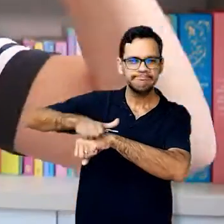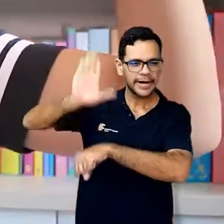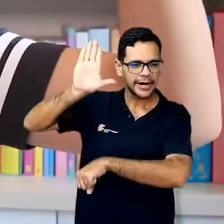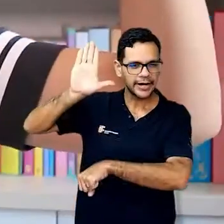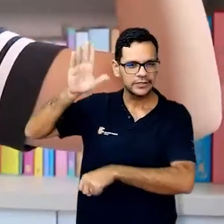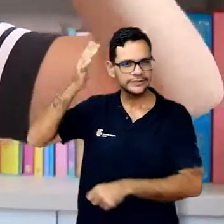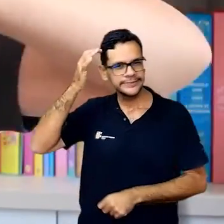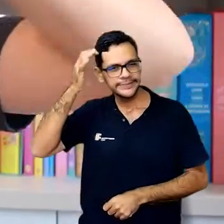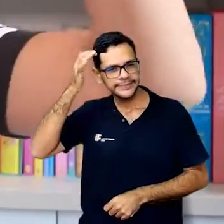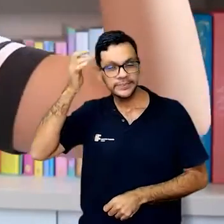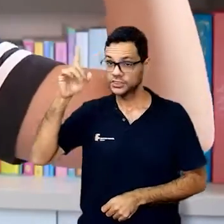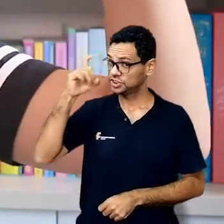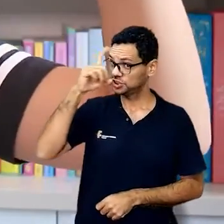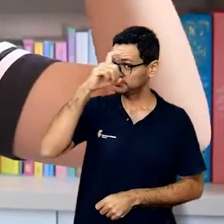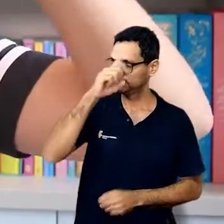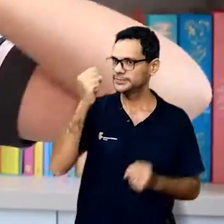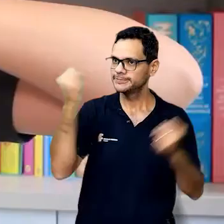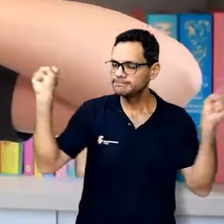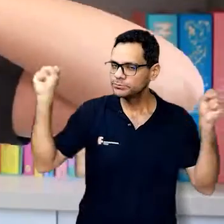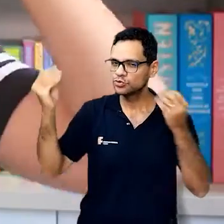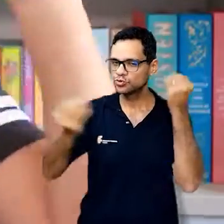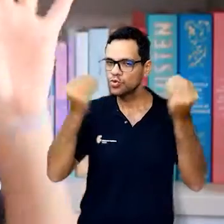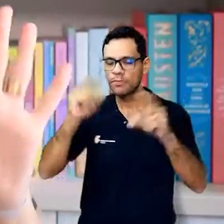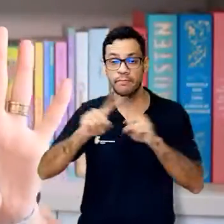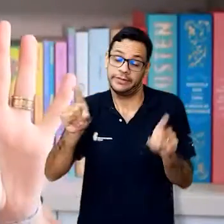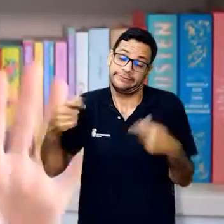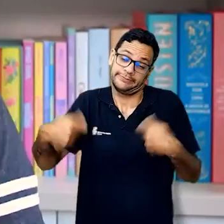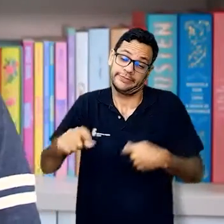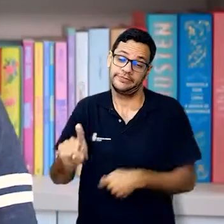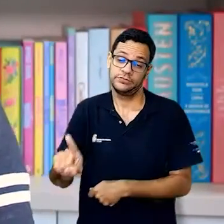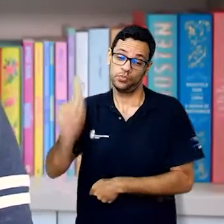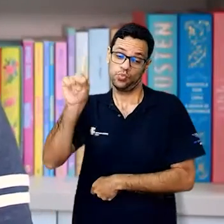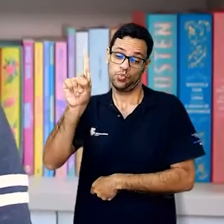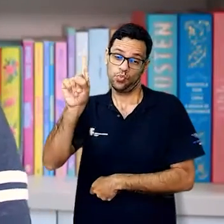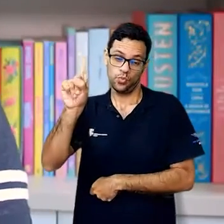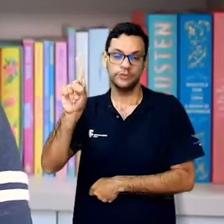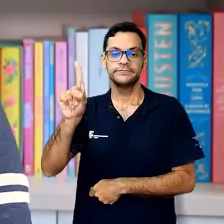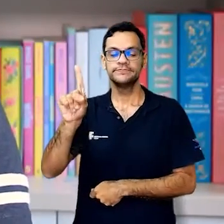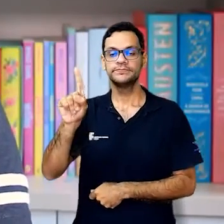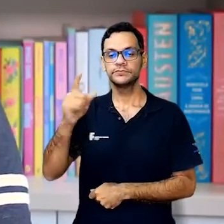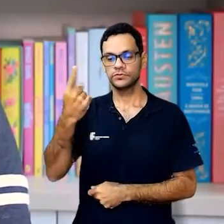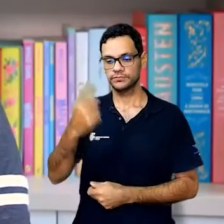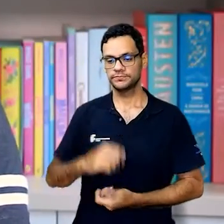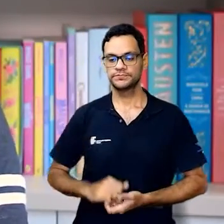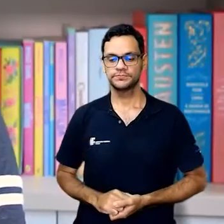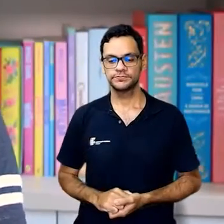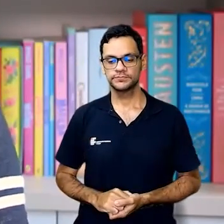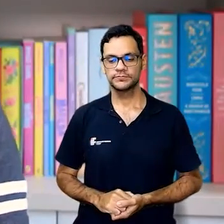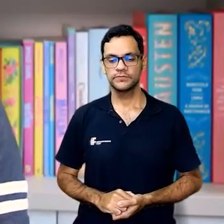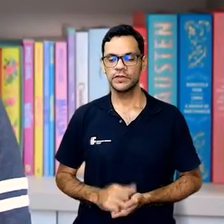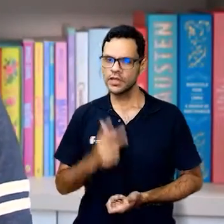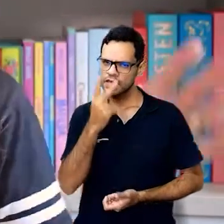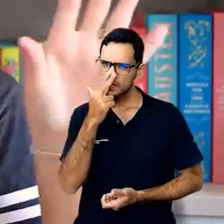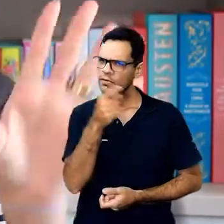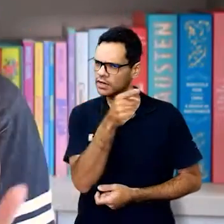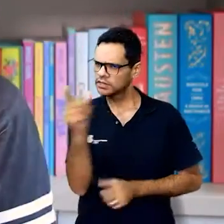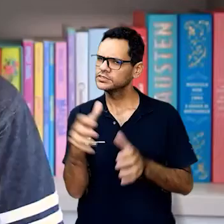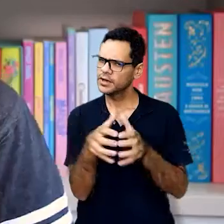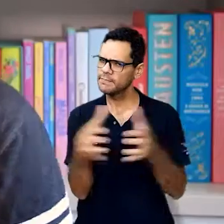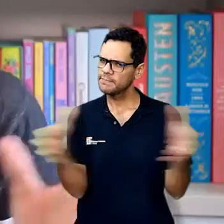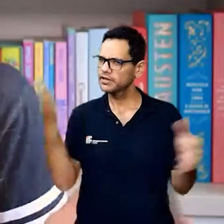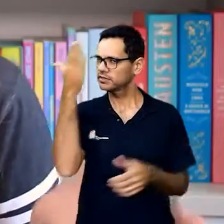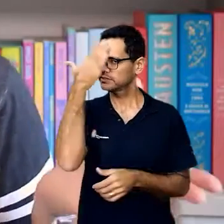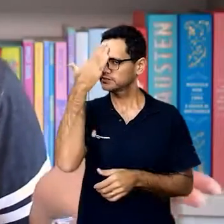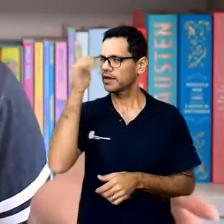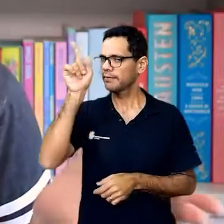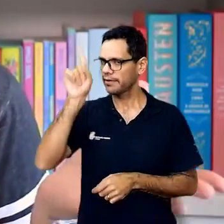um favorito de todos os tempos é quase impossível, mas eu tinha que escolher algum, né, então coloquei um aqui pra essa categoria. E eu